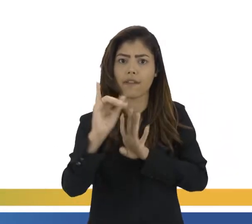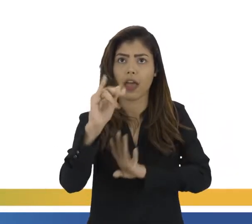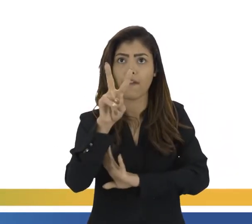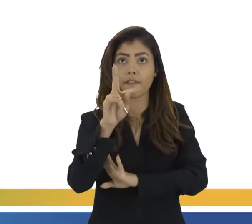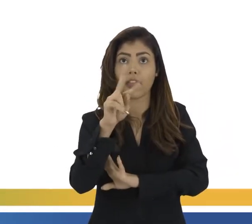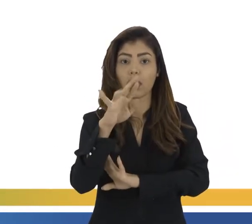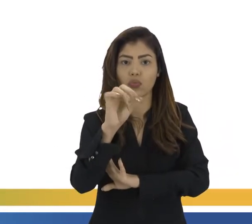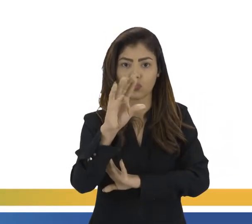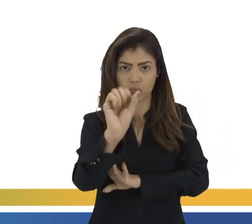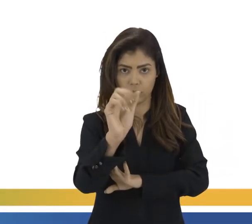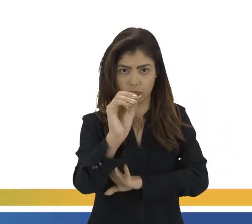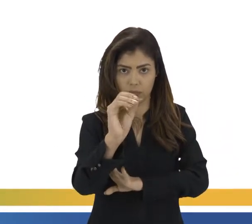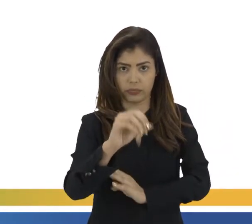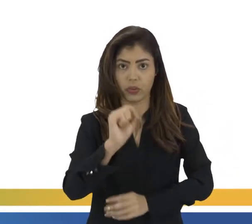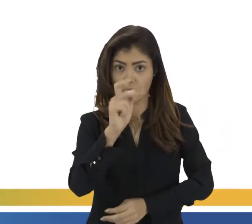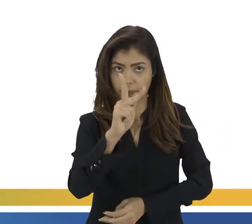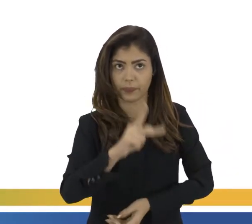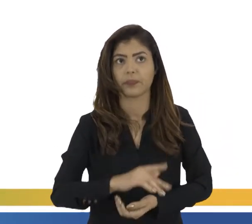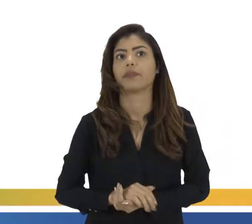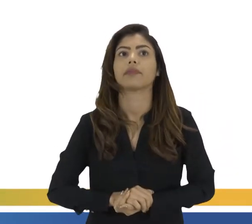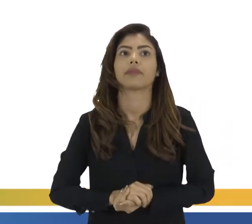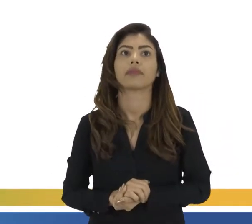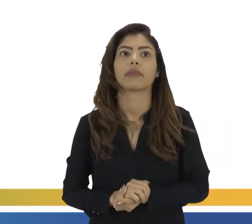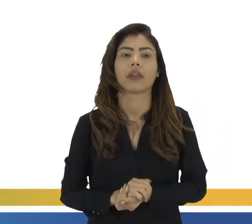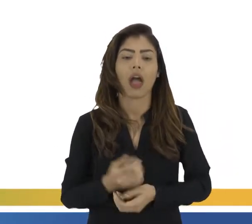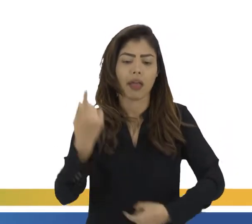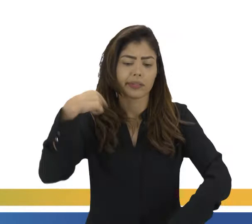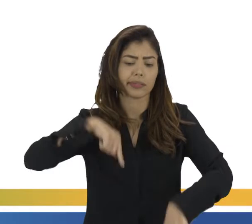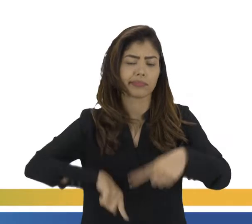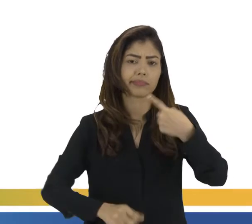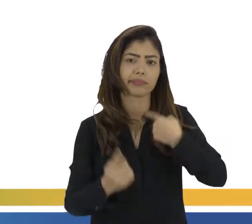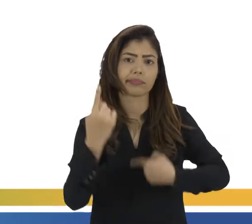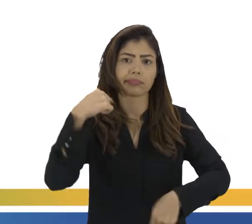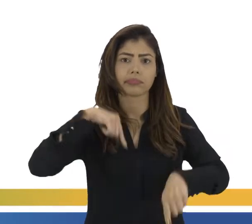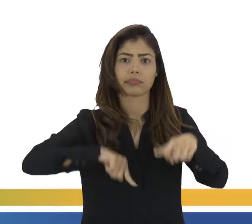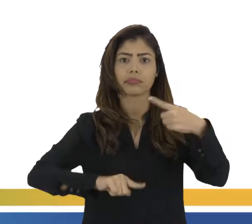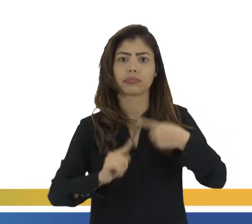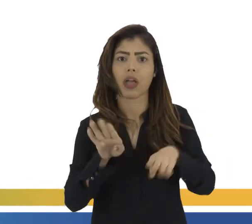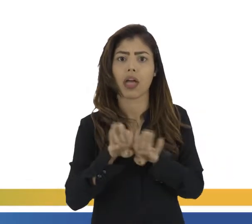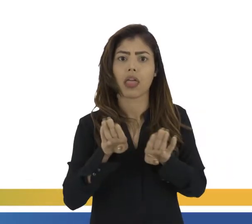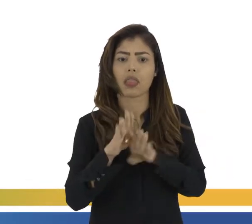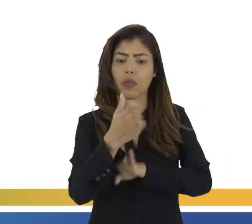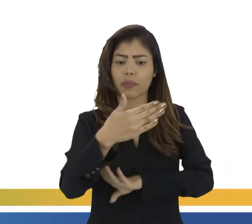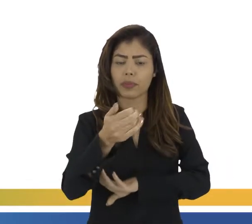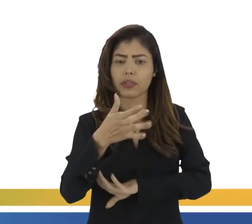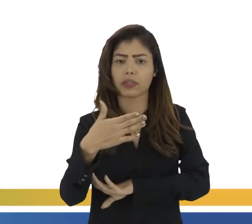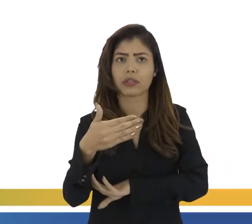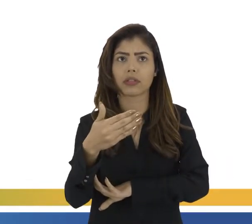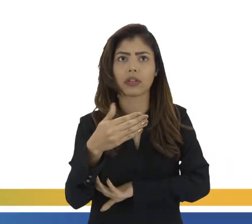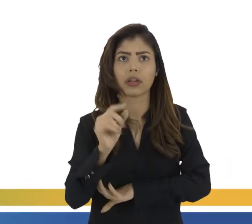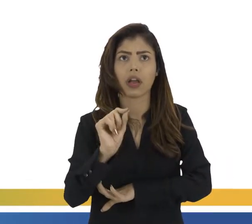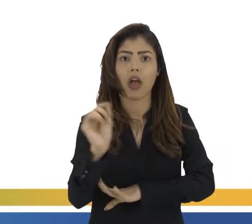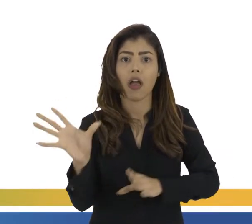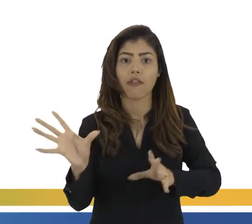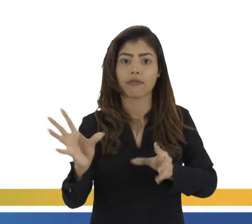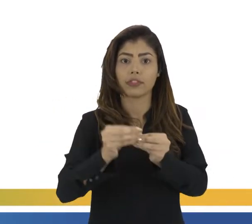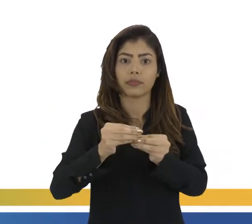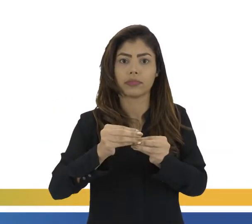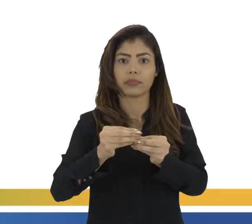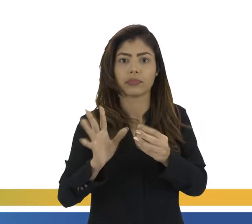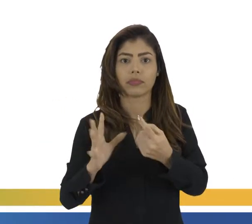venoso, ok? Circulação, a circulação dos peixes é uma circulação